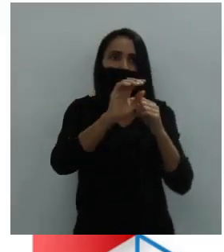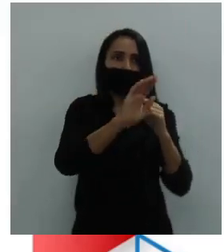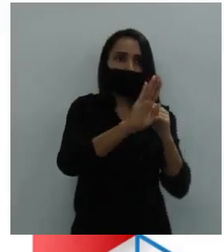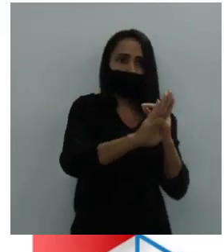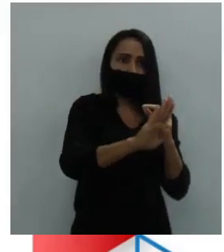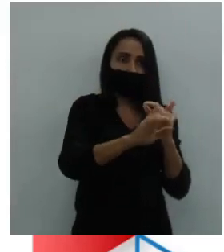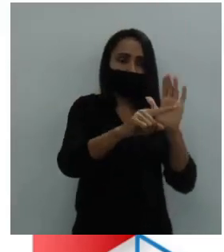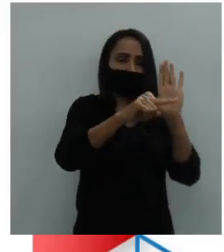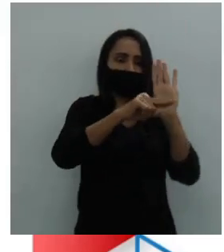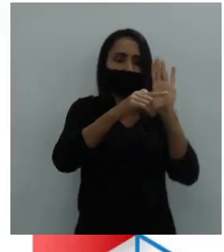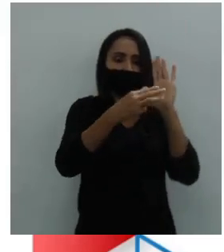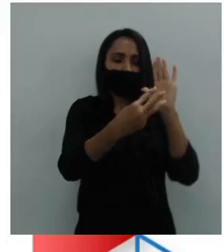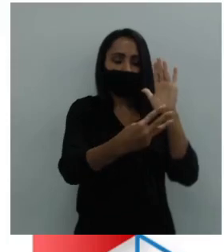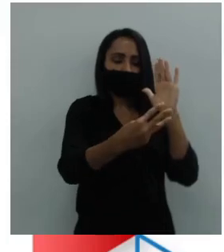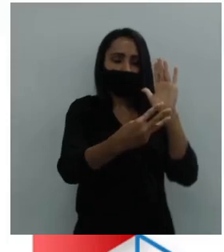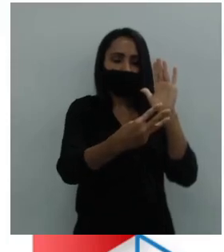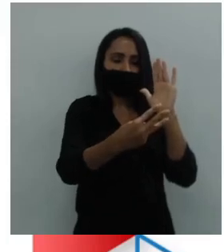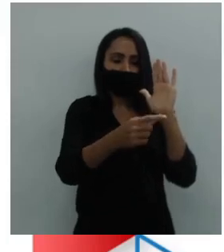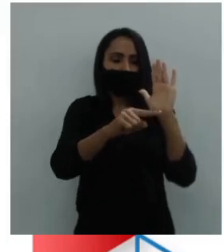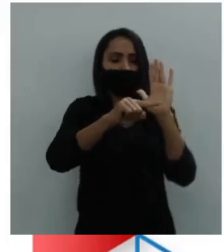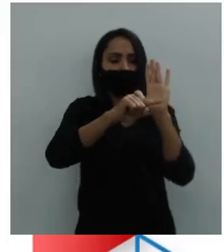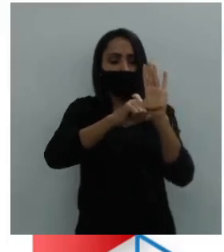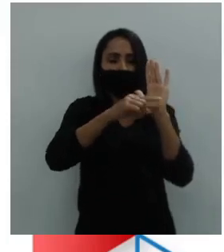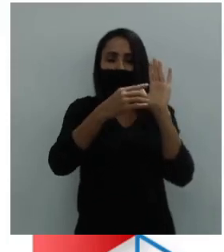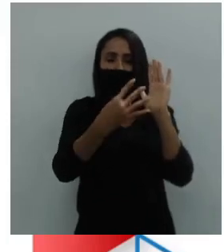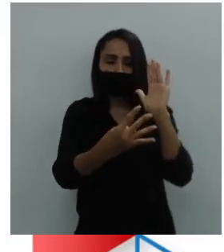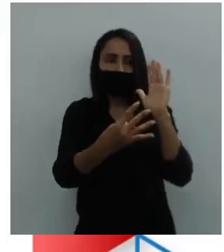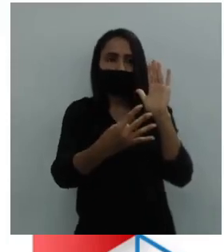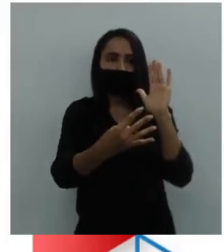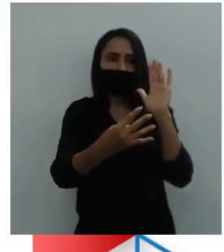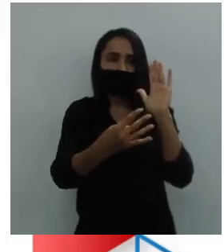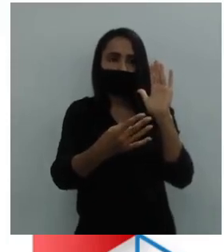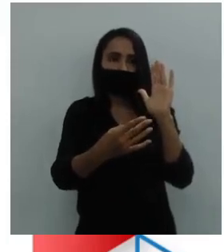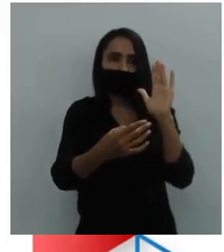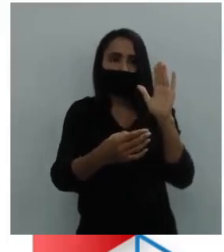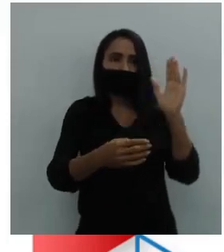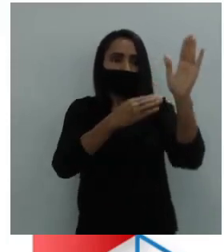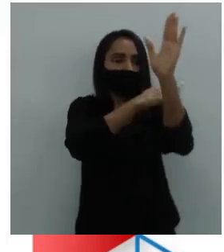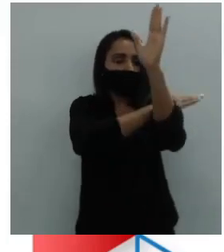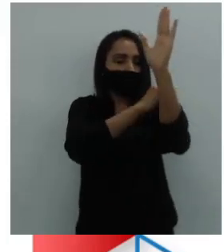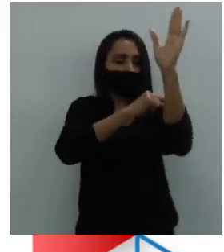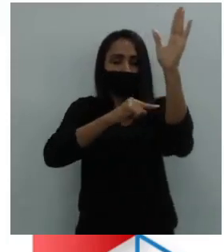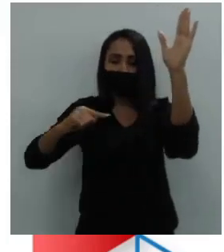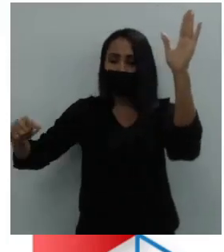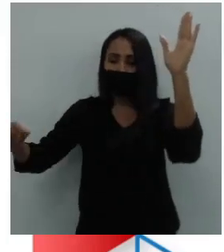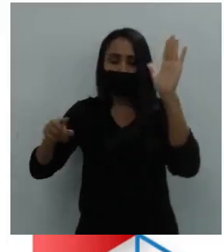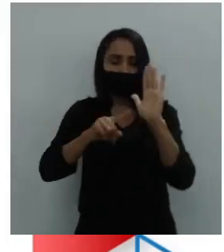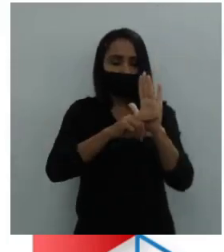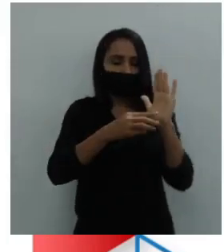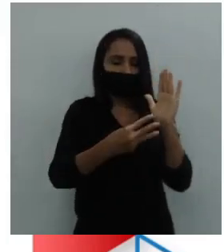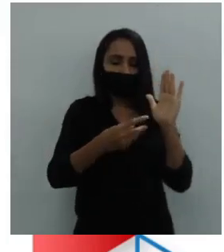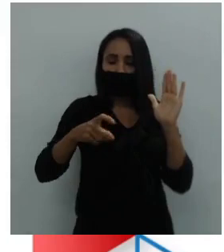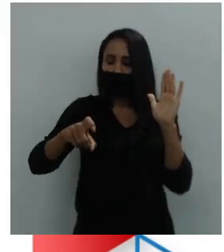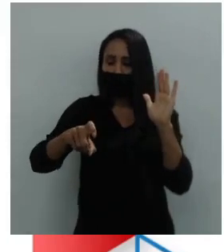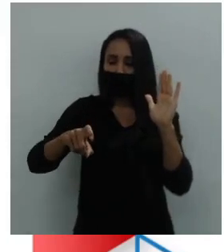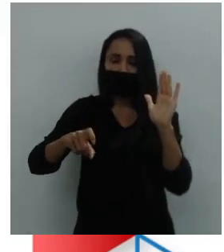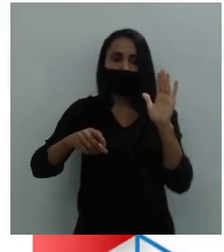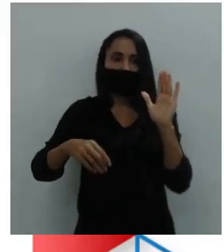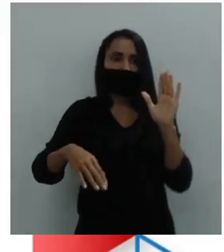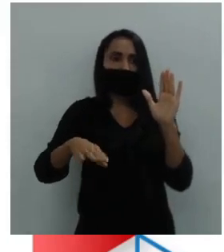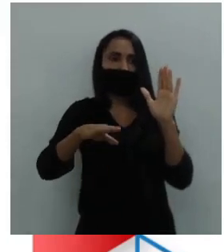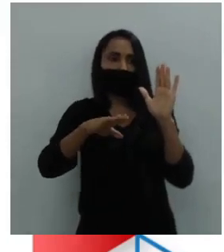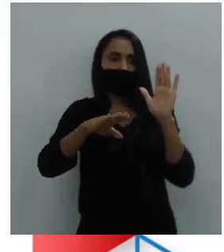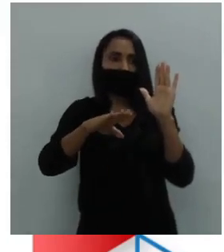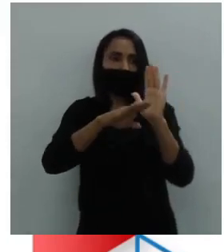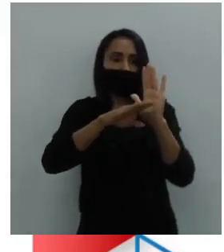é menos 3 para x, viu aí marcado? E ele é menos 4 para y, por isso que ele está no